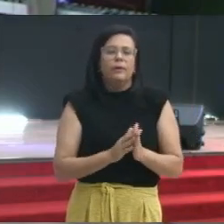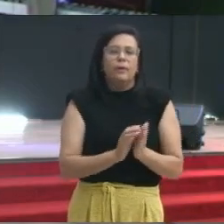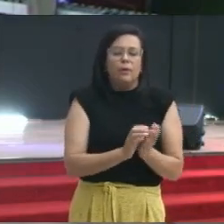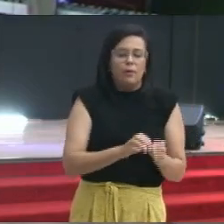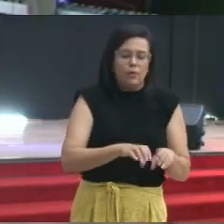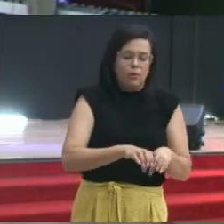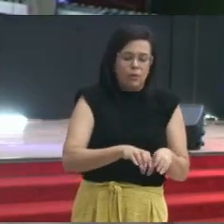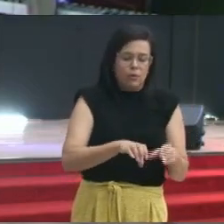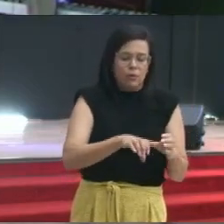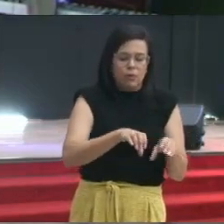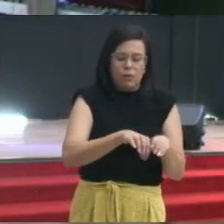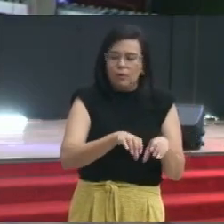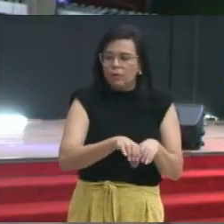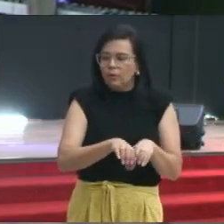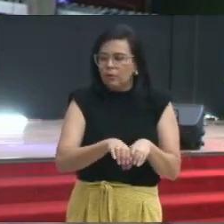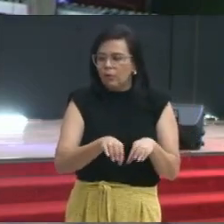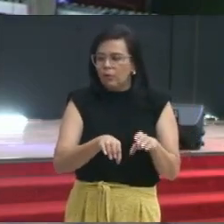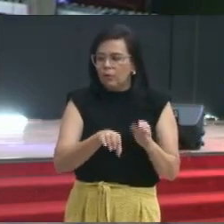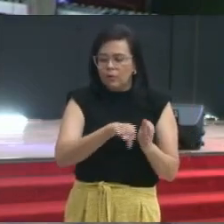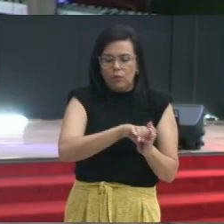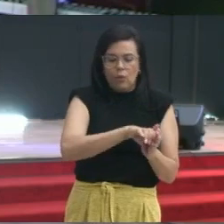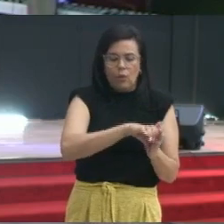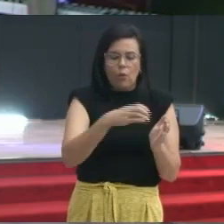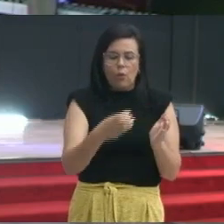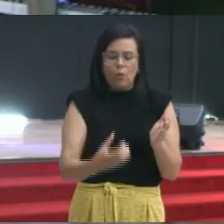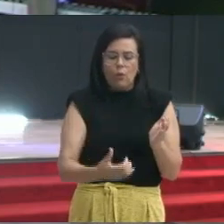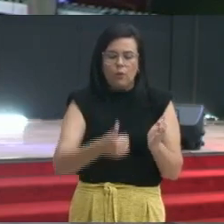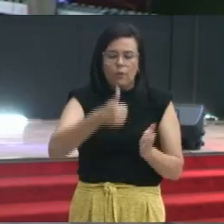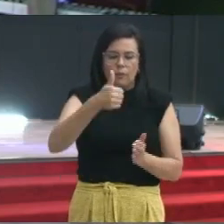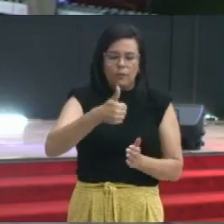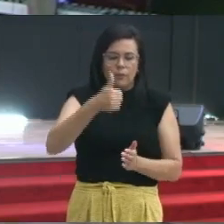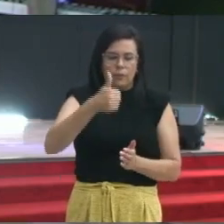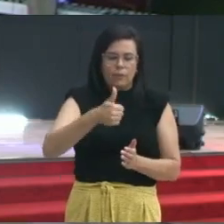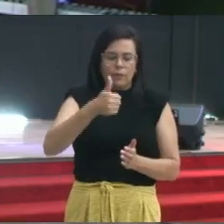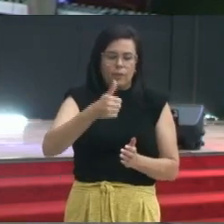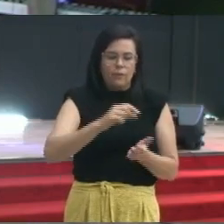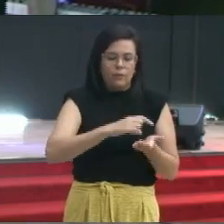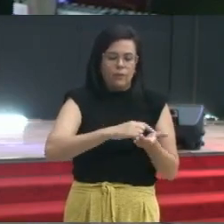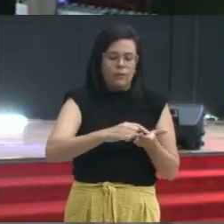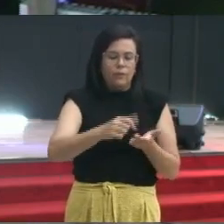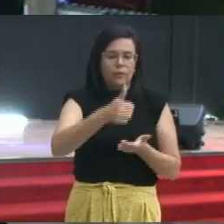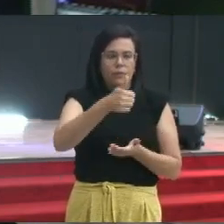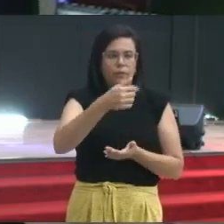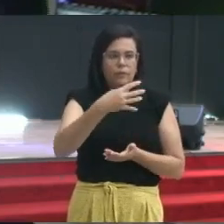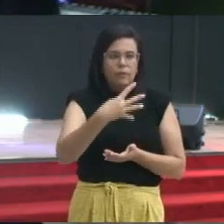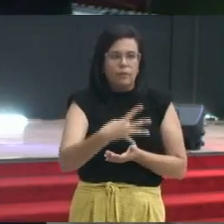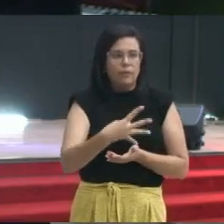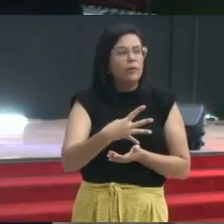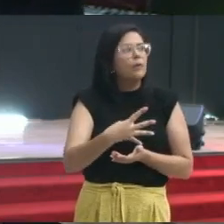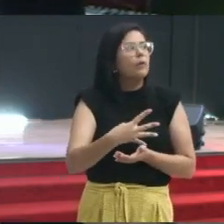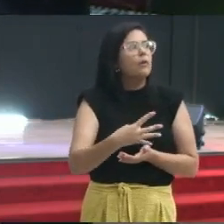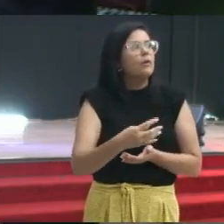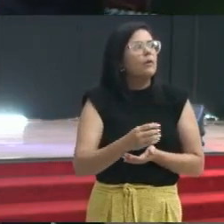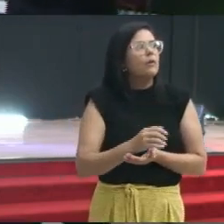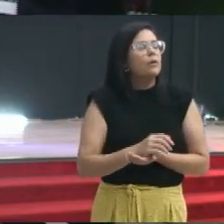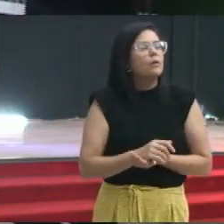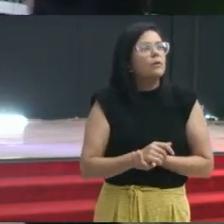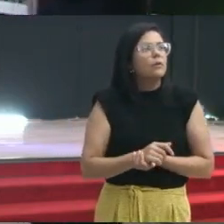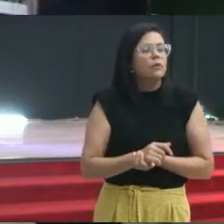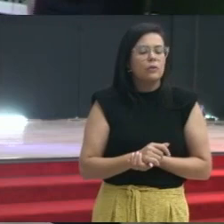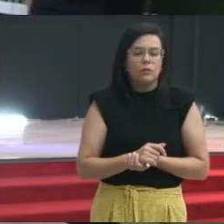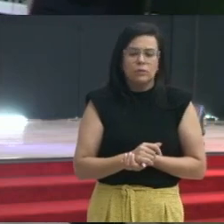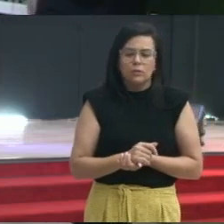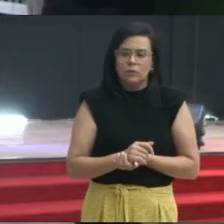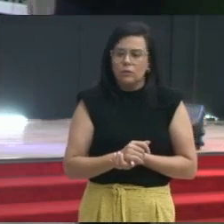capítulo 13, versículo 14, que diz assim: assim ficou a arca de Deus com a família de